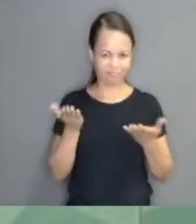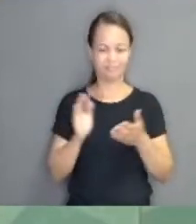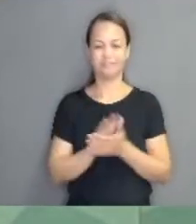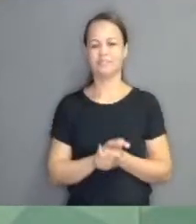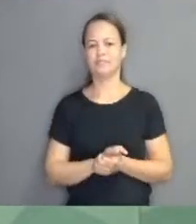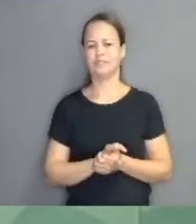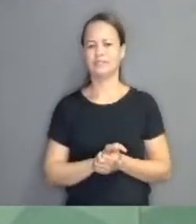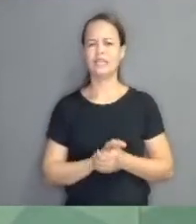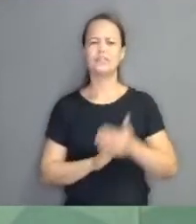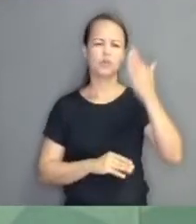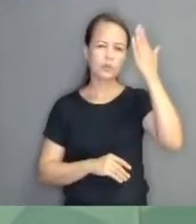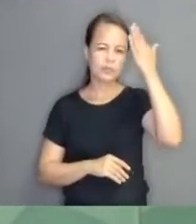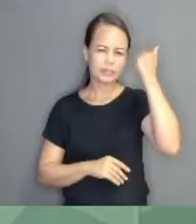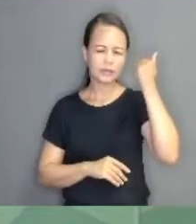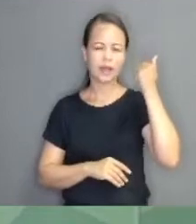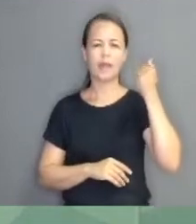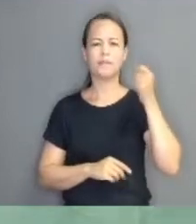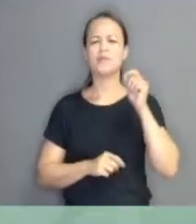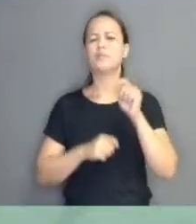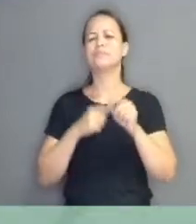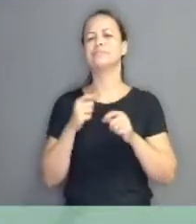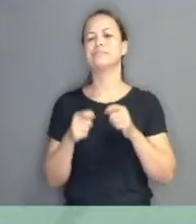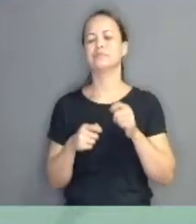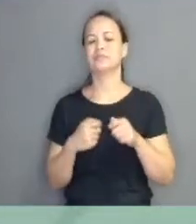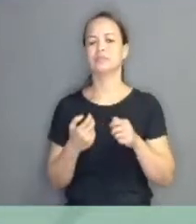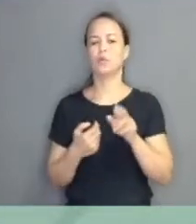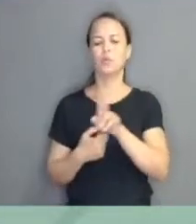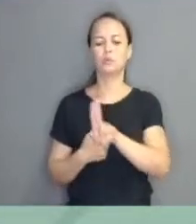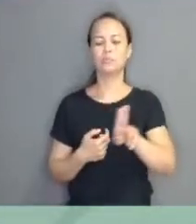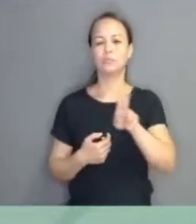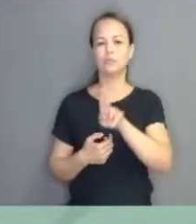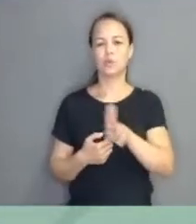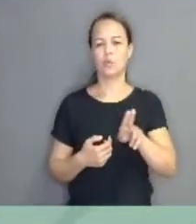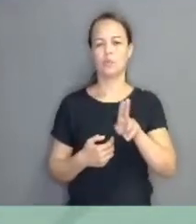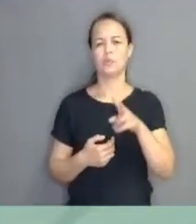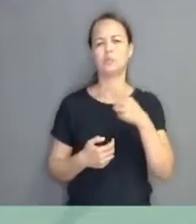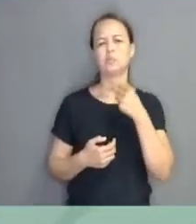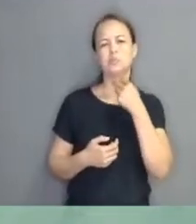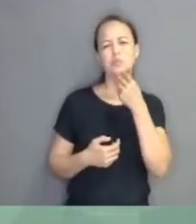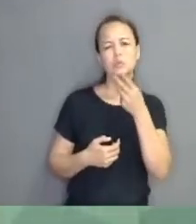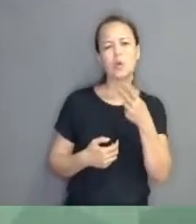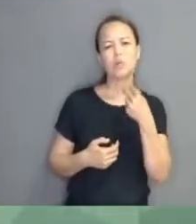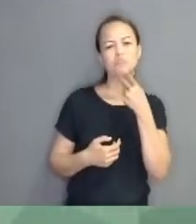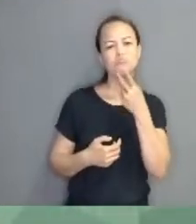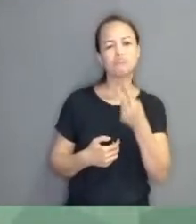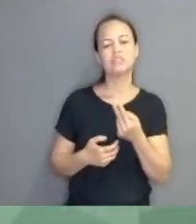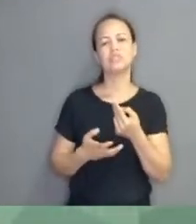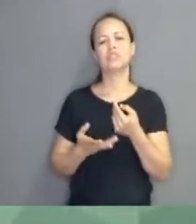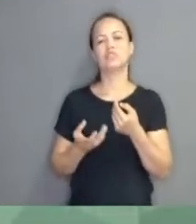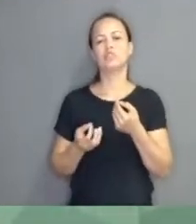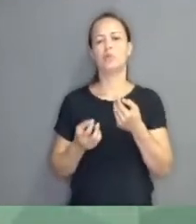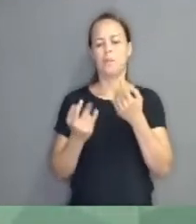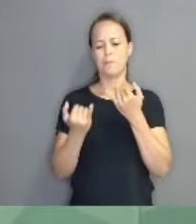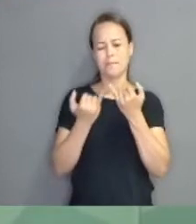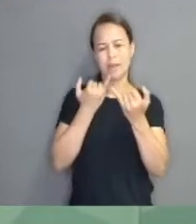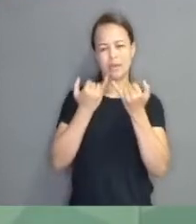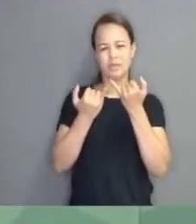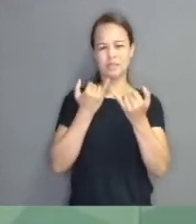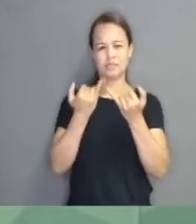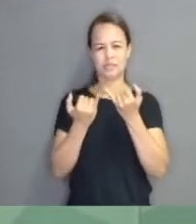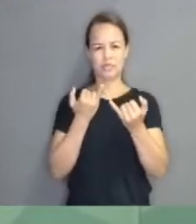sabe o que é como é que a gente chama esse sonzinho parecido entre